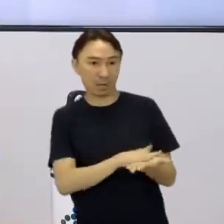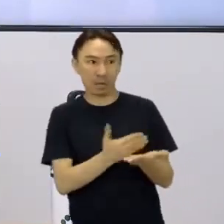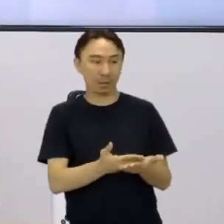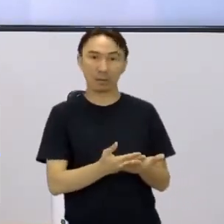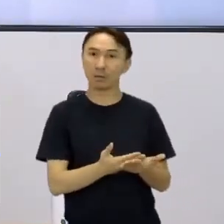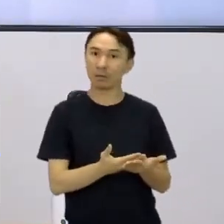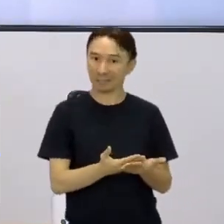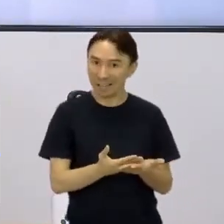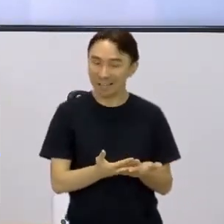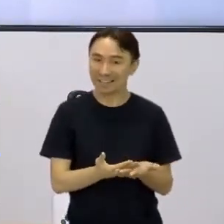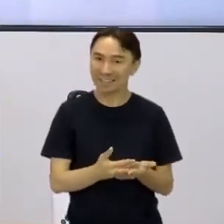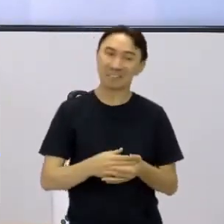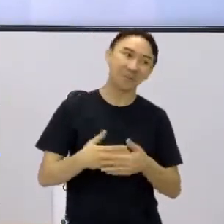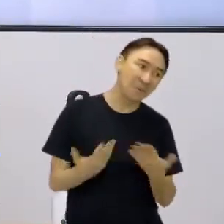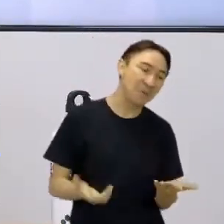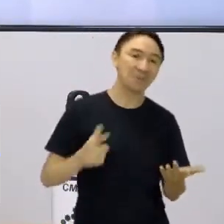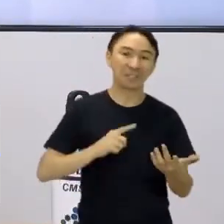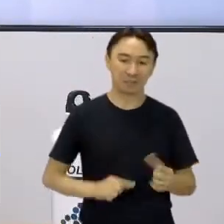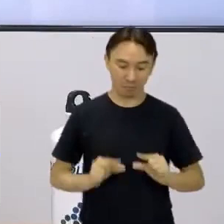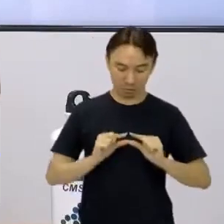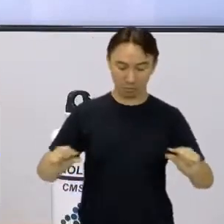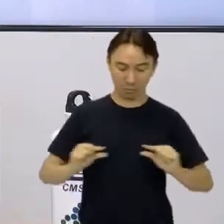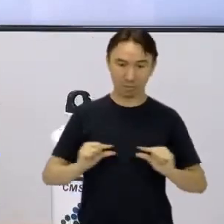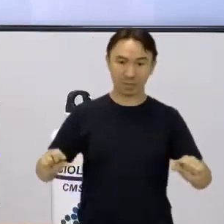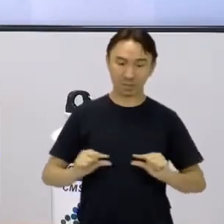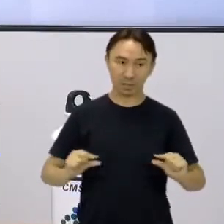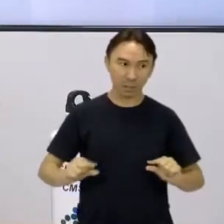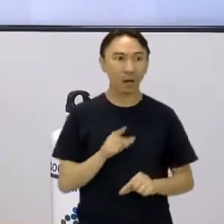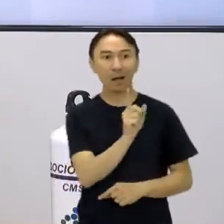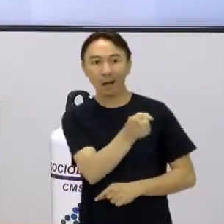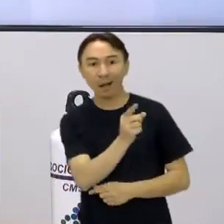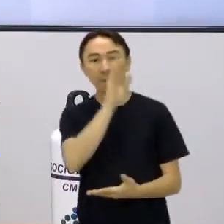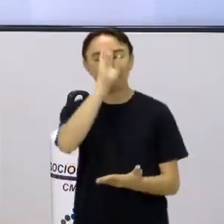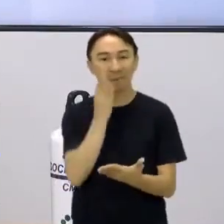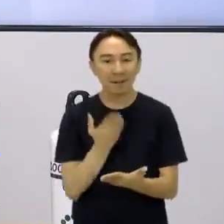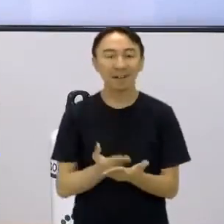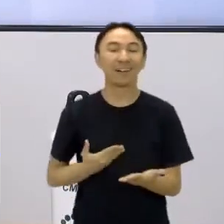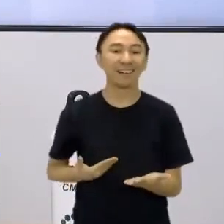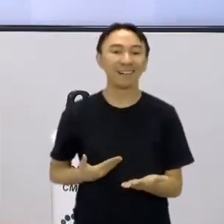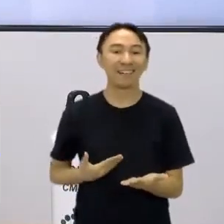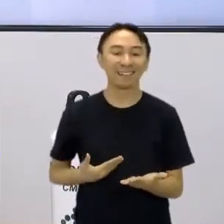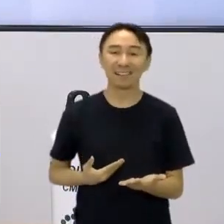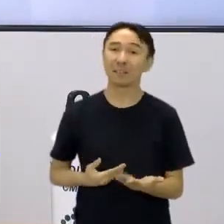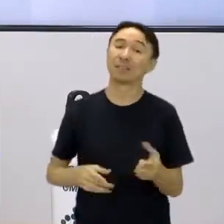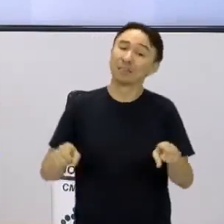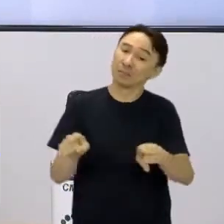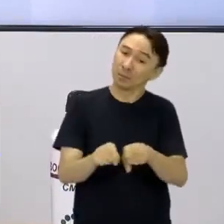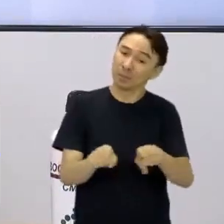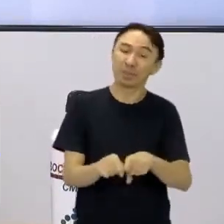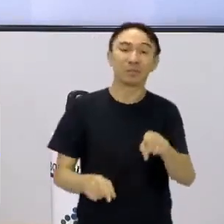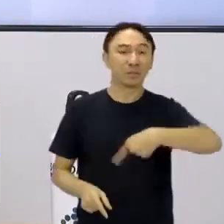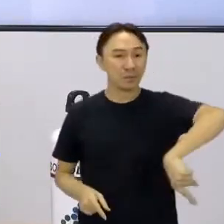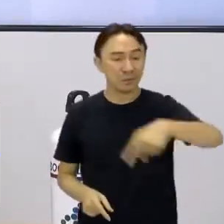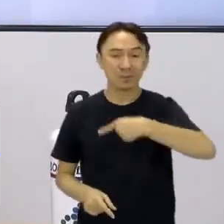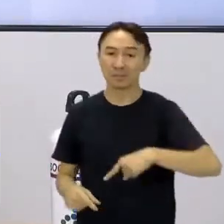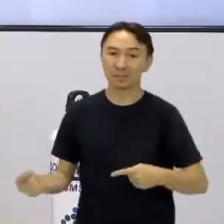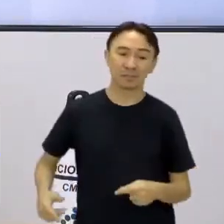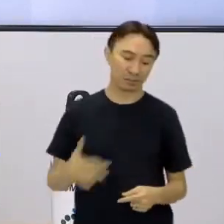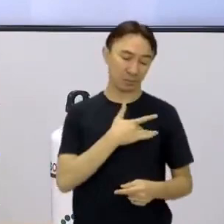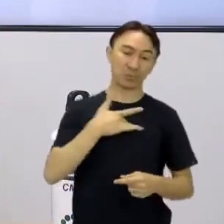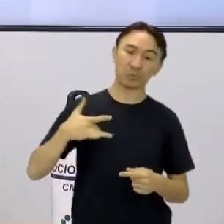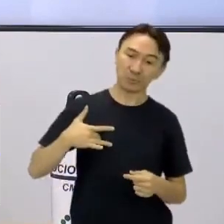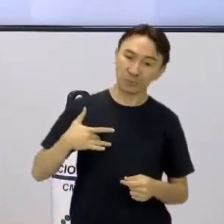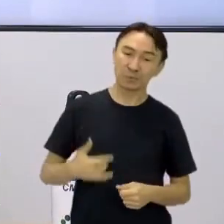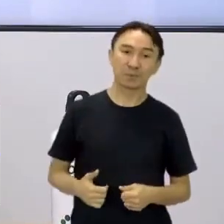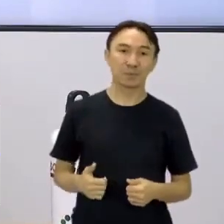né, desse vídeo. E também pensar na nossa saúde e no nosso bem-estar. O ambiente digital é muito